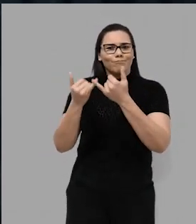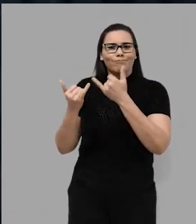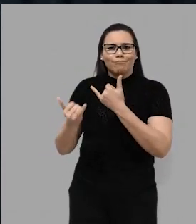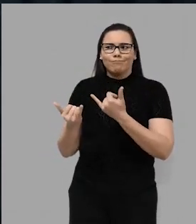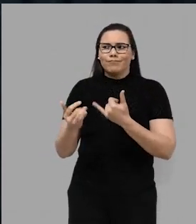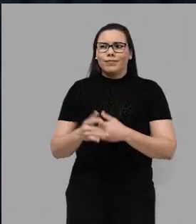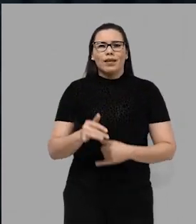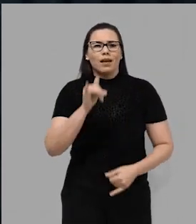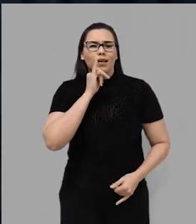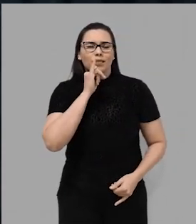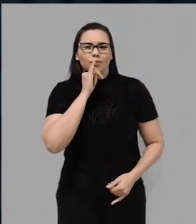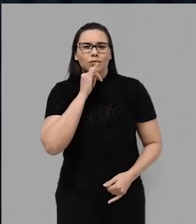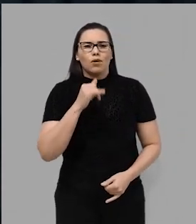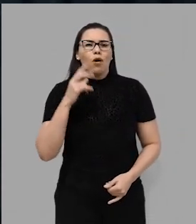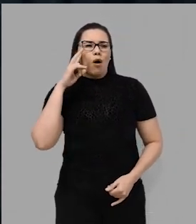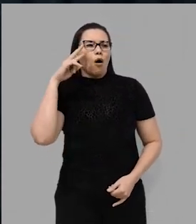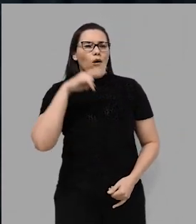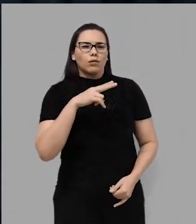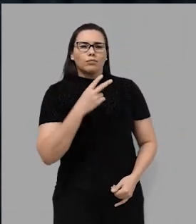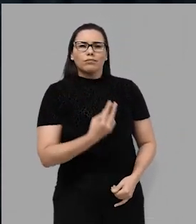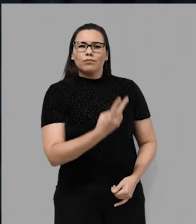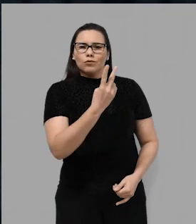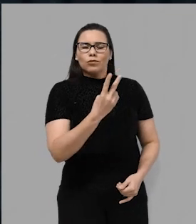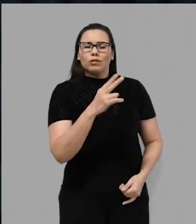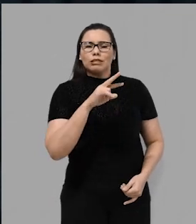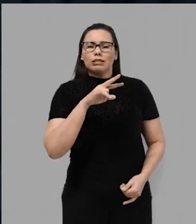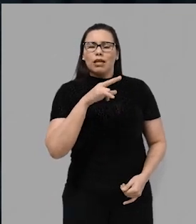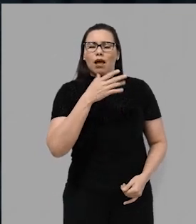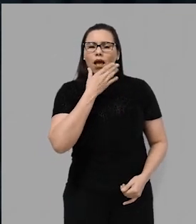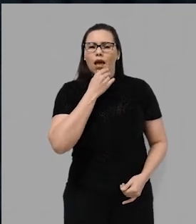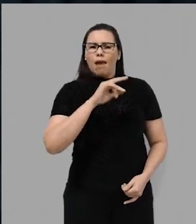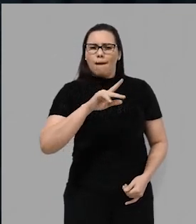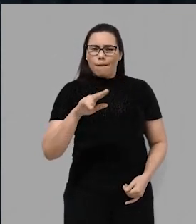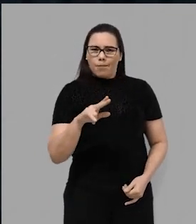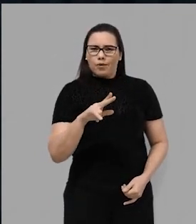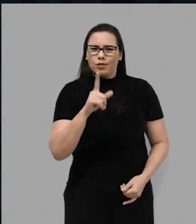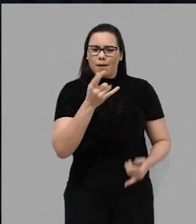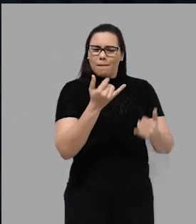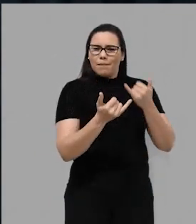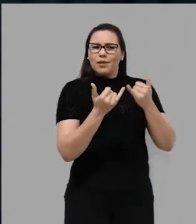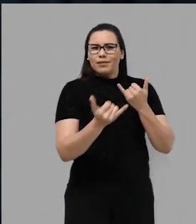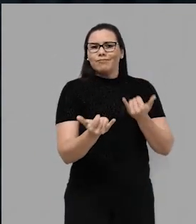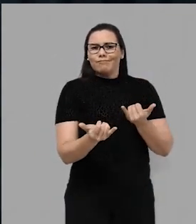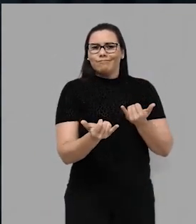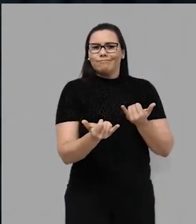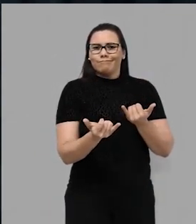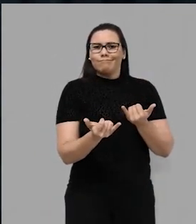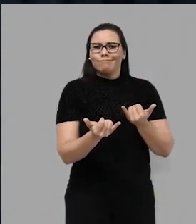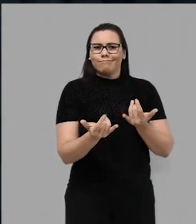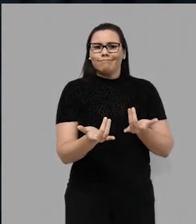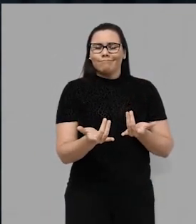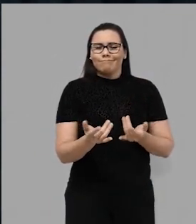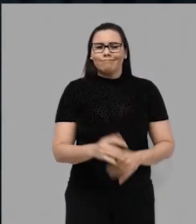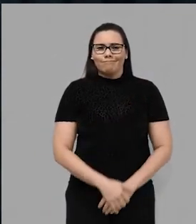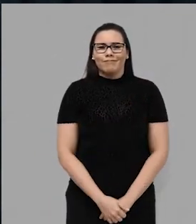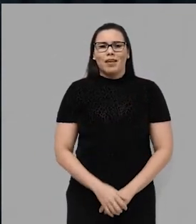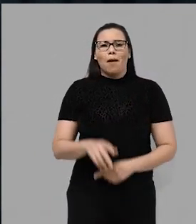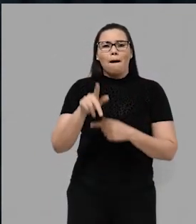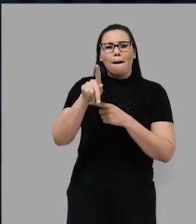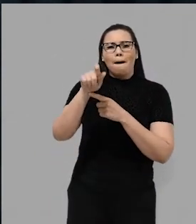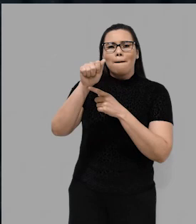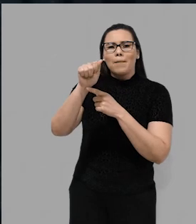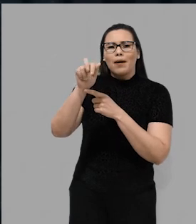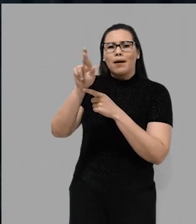irmãos, você percebe que os dois são muito parecidos. Aí você percebe que existe ali um parentesco entre eles. É o